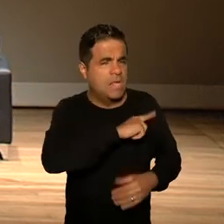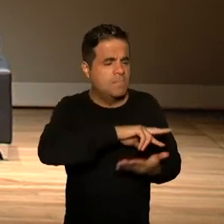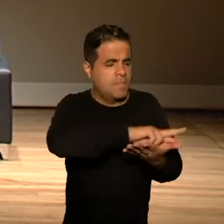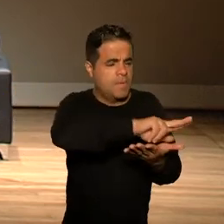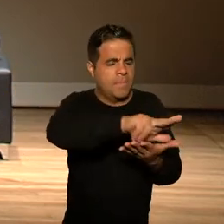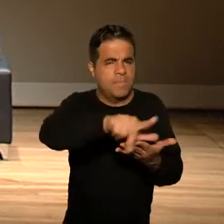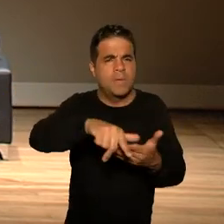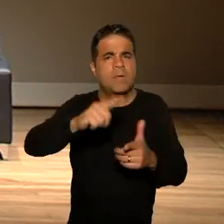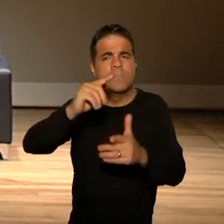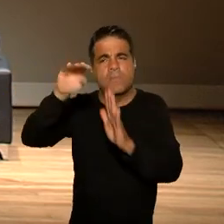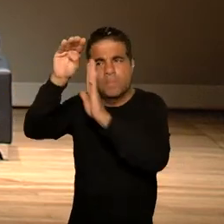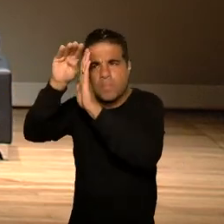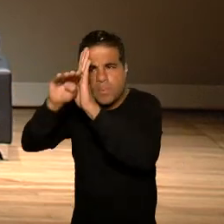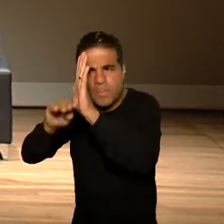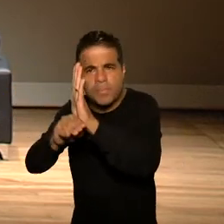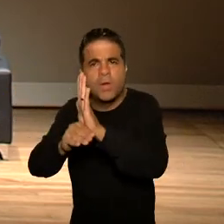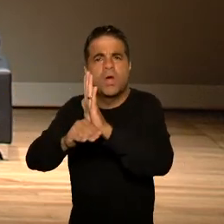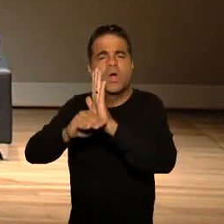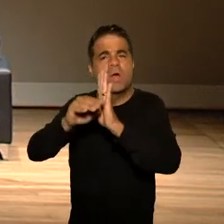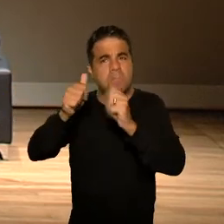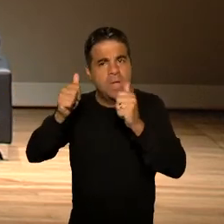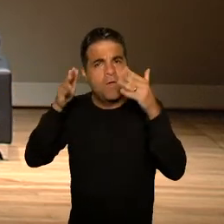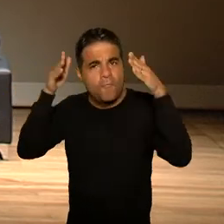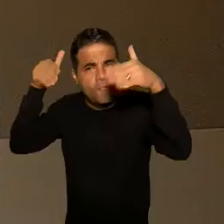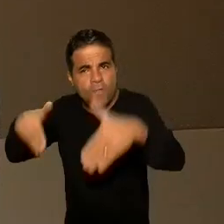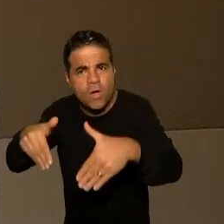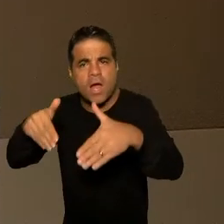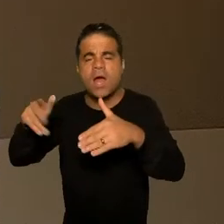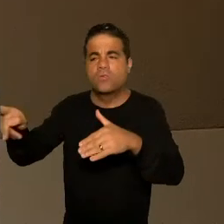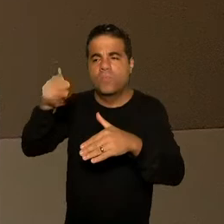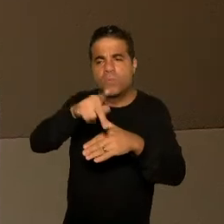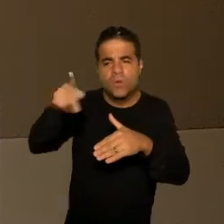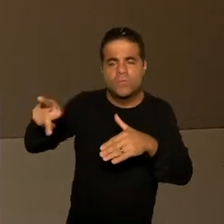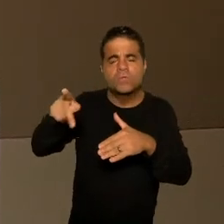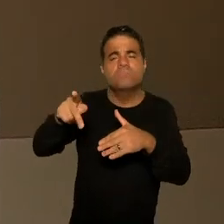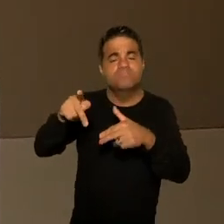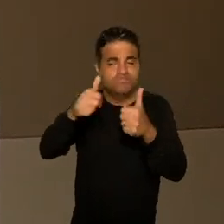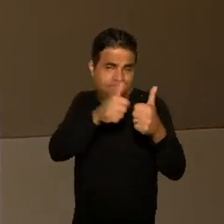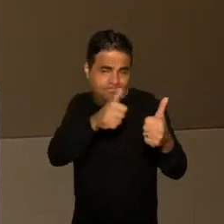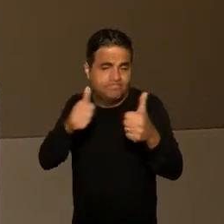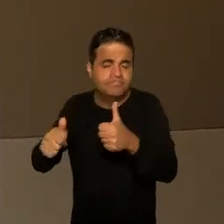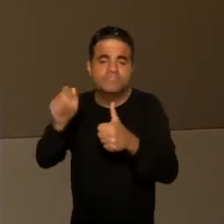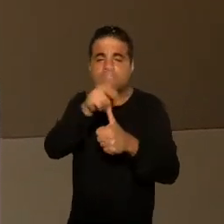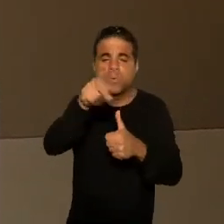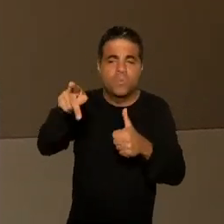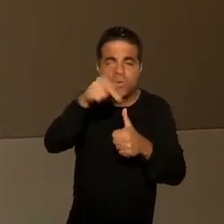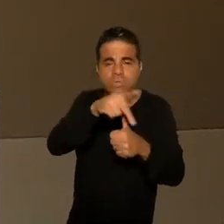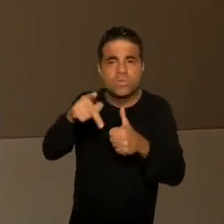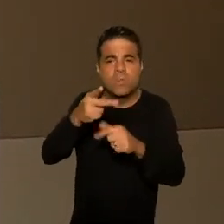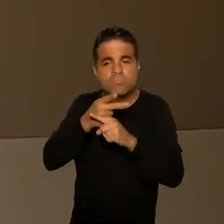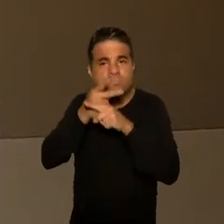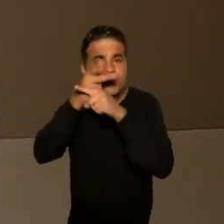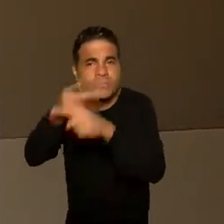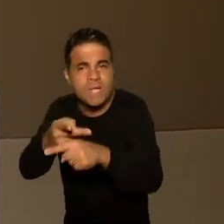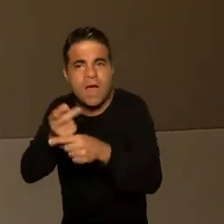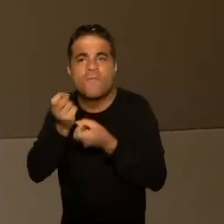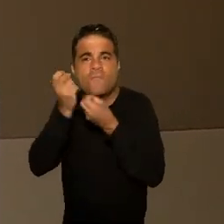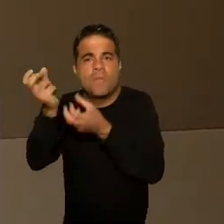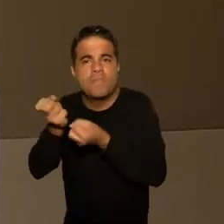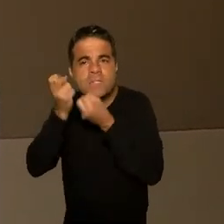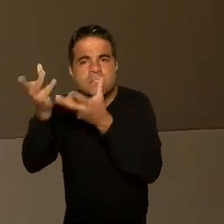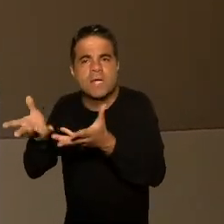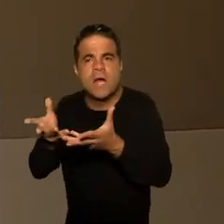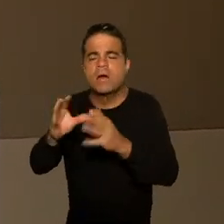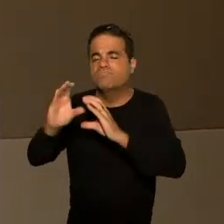tem muitos programas que são focados para o professor acho que é o caso dos professores também buscarem essa informação